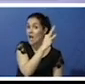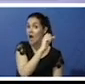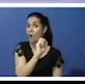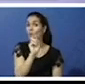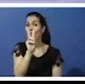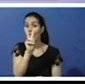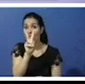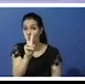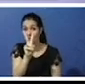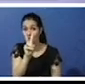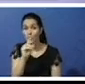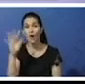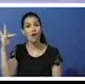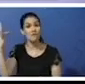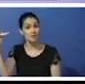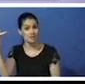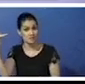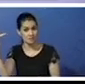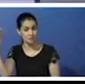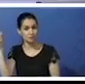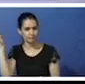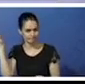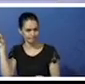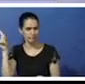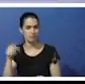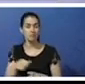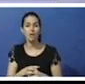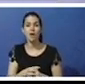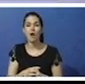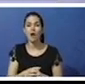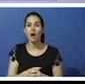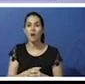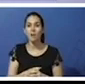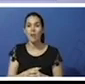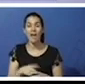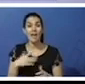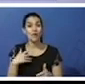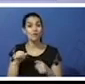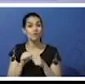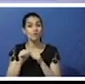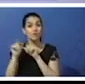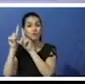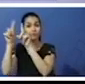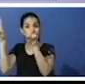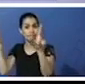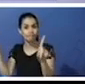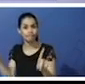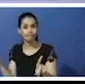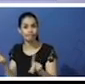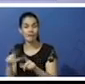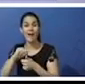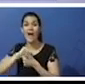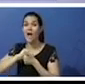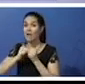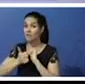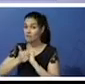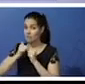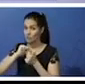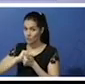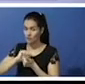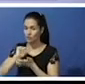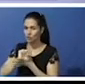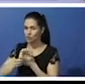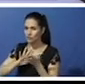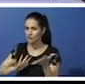Vitor e o Francisco. Aqui eu fiz um box, uma adequação dessa